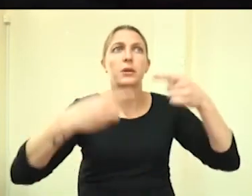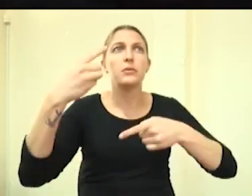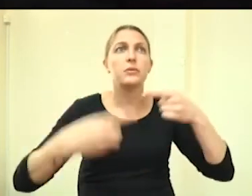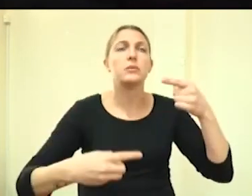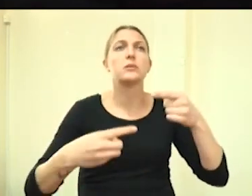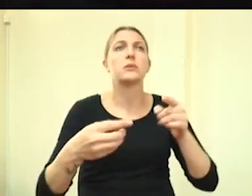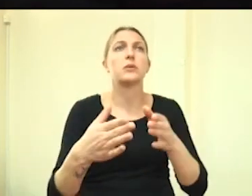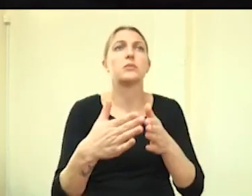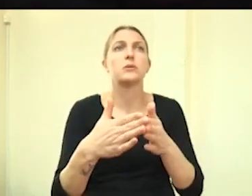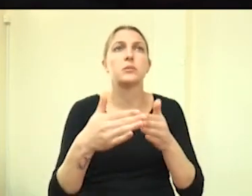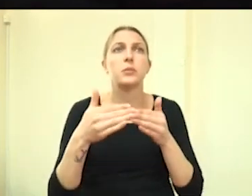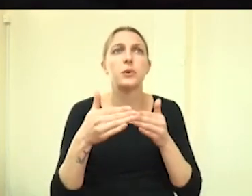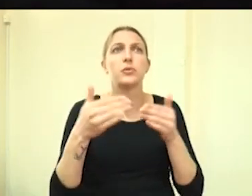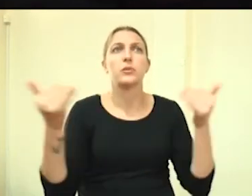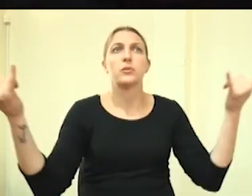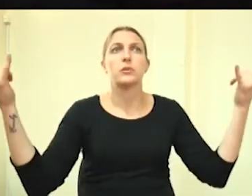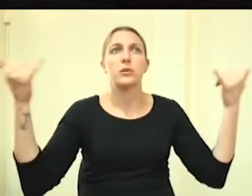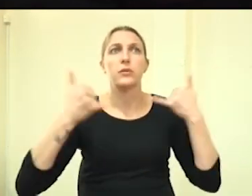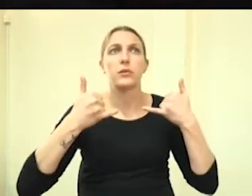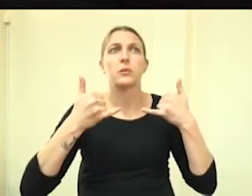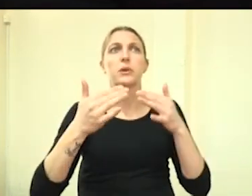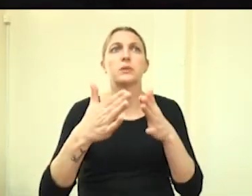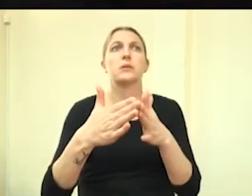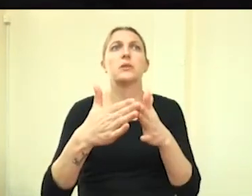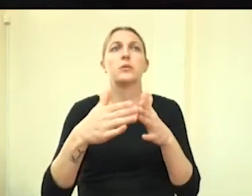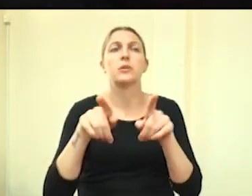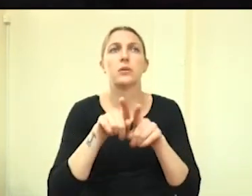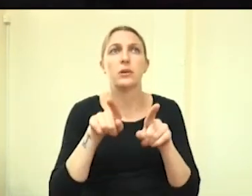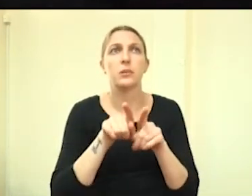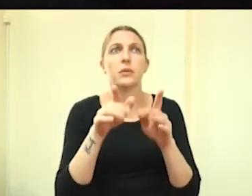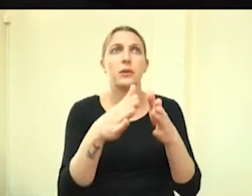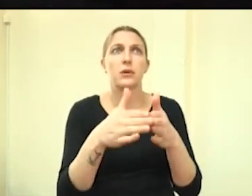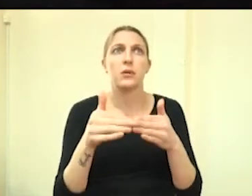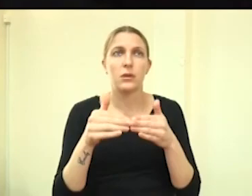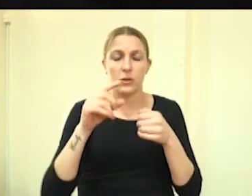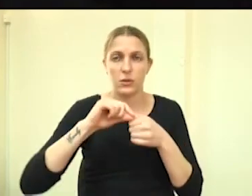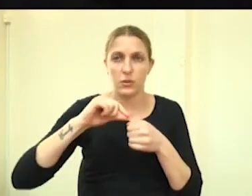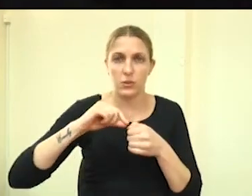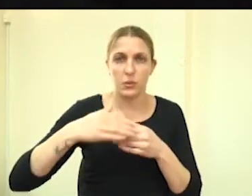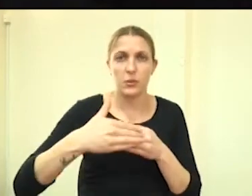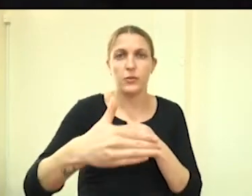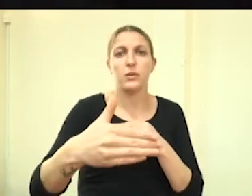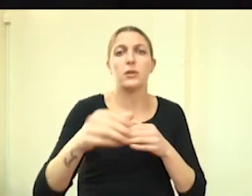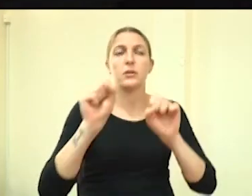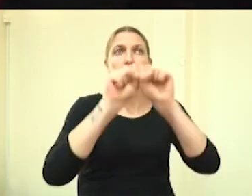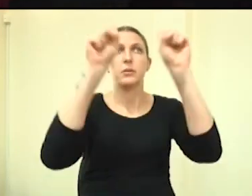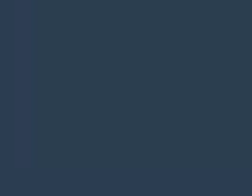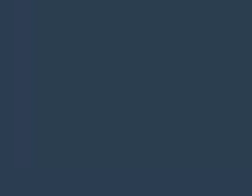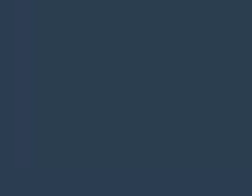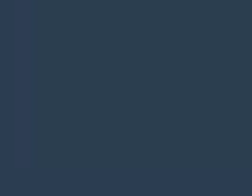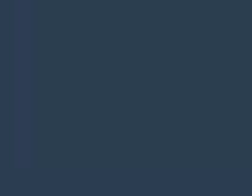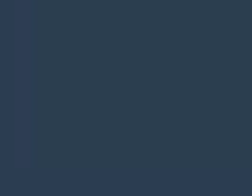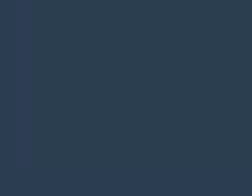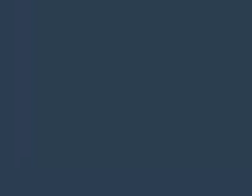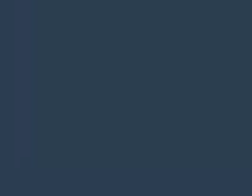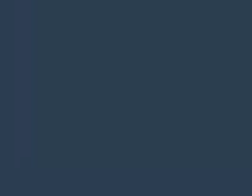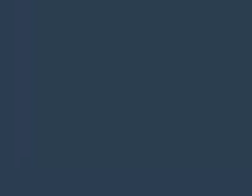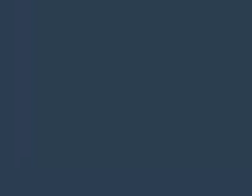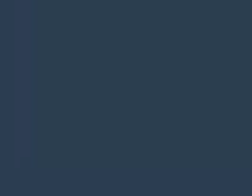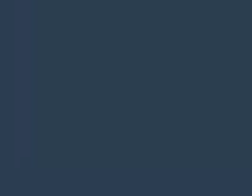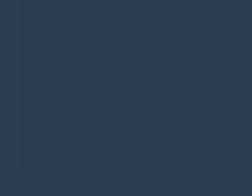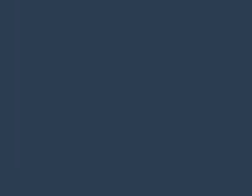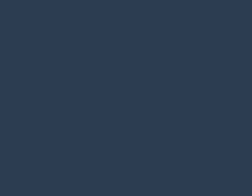informação e dos pedidos de providências. Pelo sistema eletrônico também. Inscrições abertas.